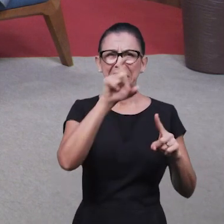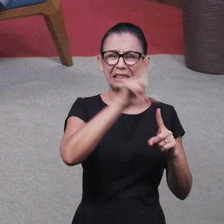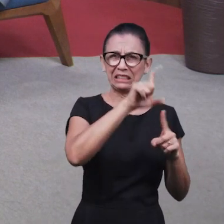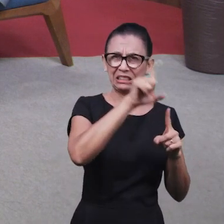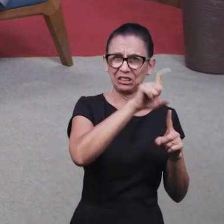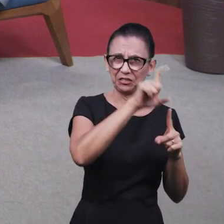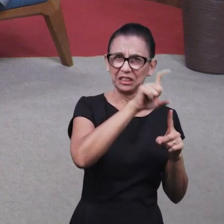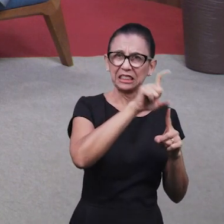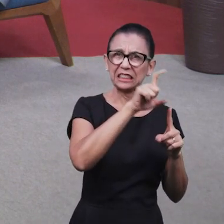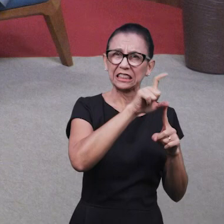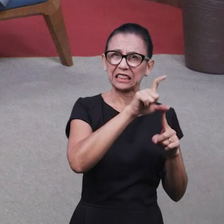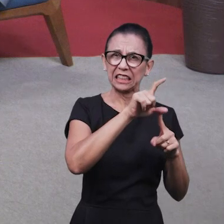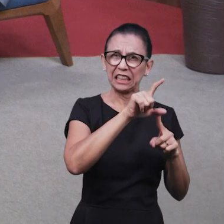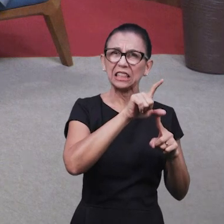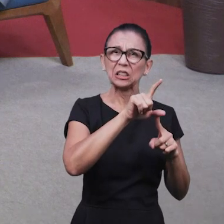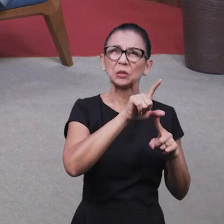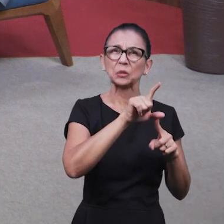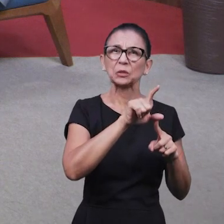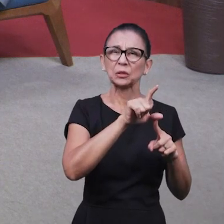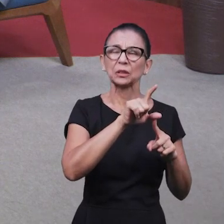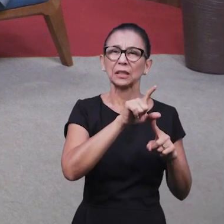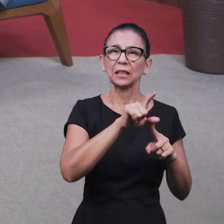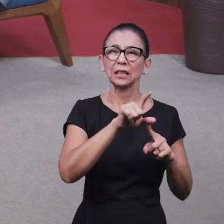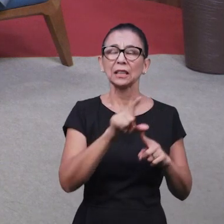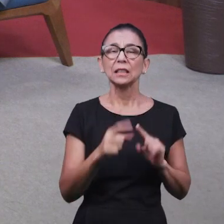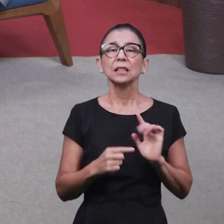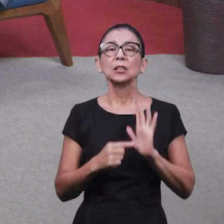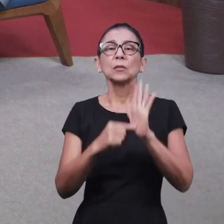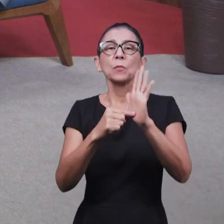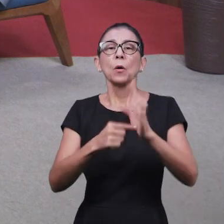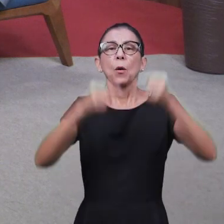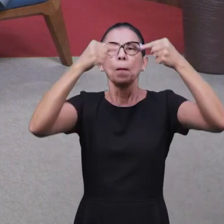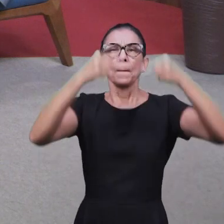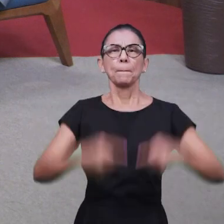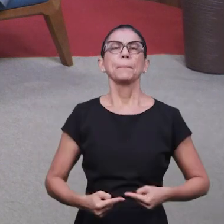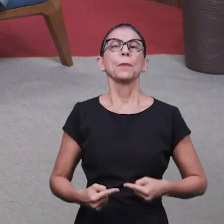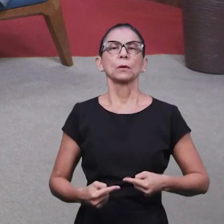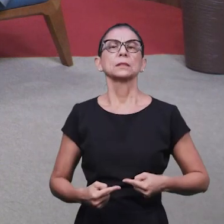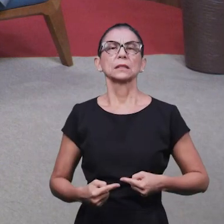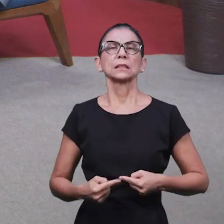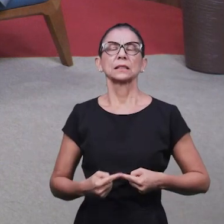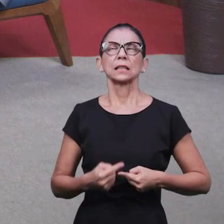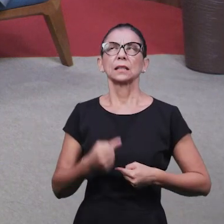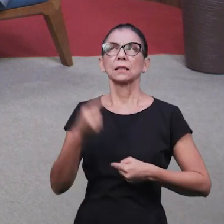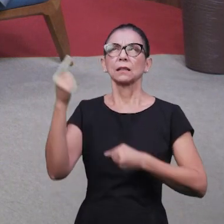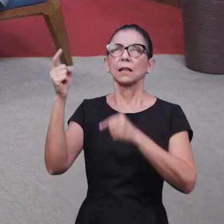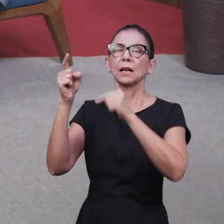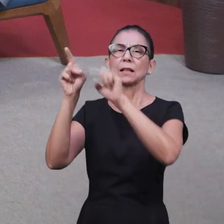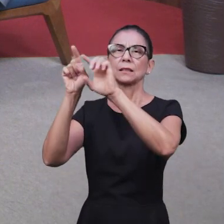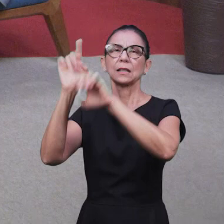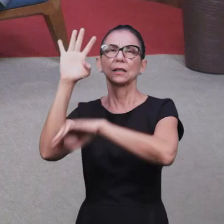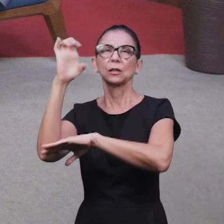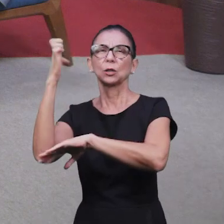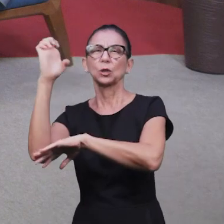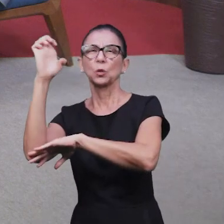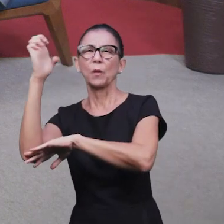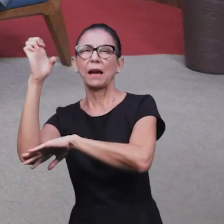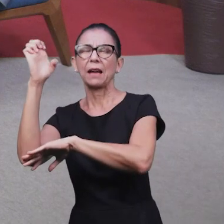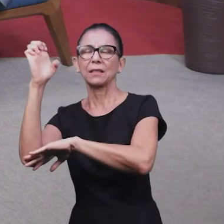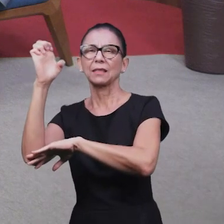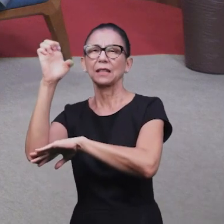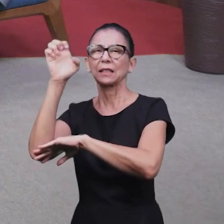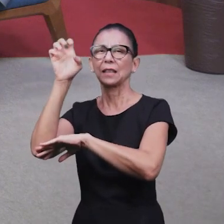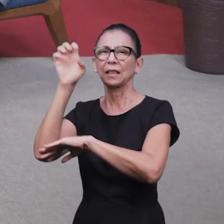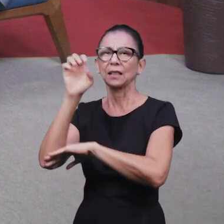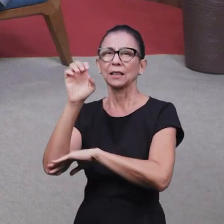quer dizer, mostrando que é uma oposição realmente que vem desde aquela do Éden, né? A serpente ali enganando, né, que era o